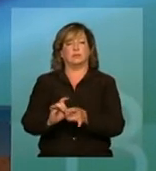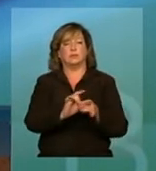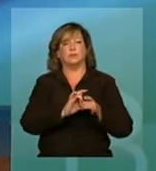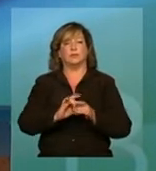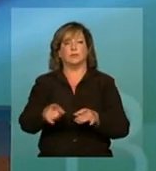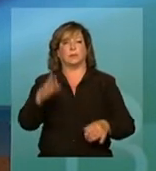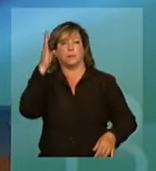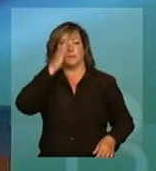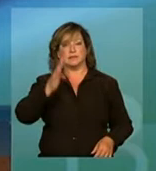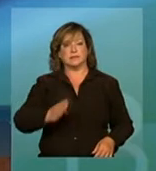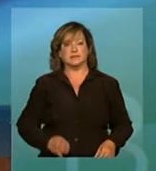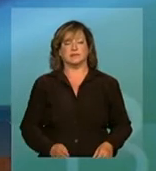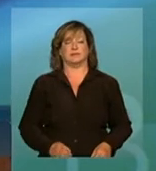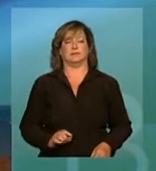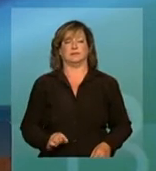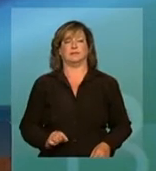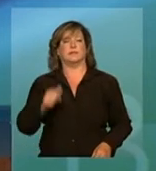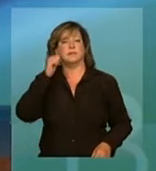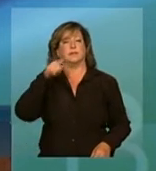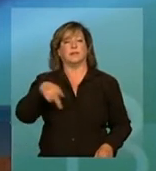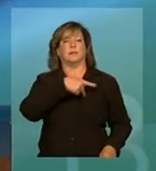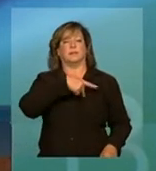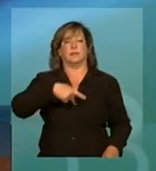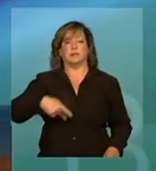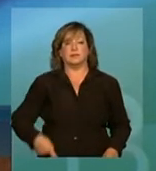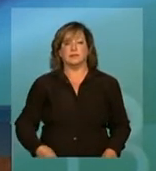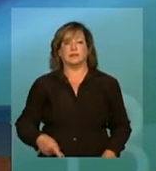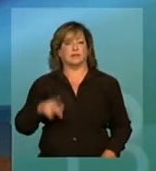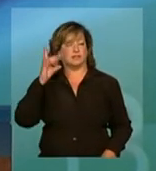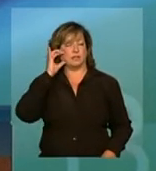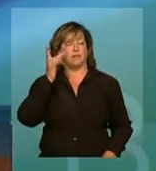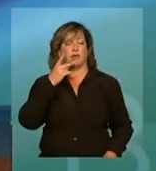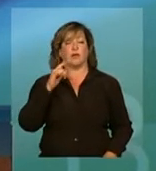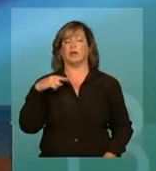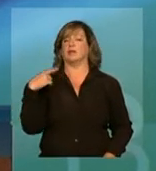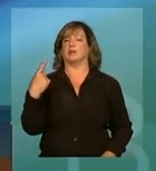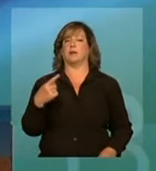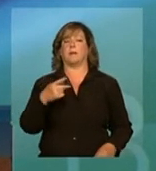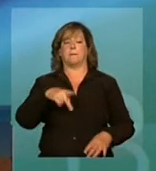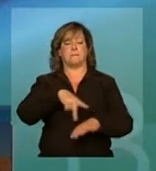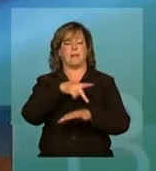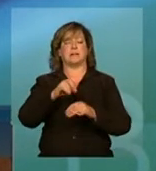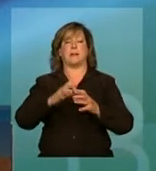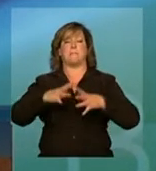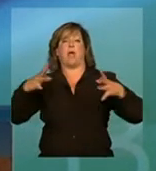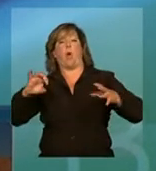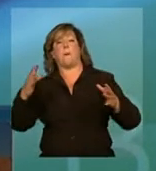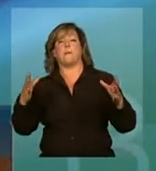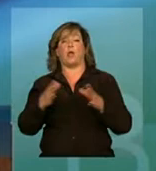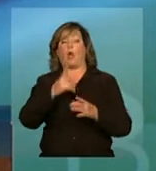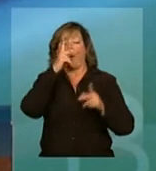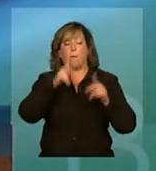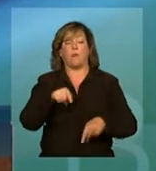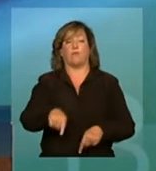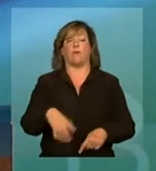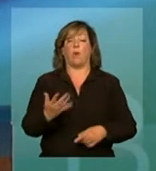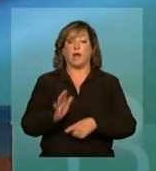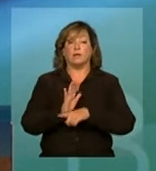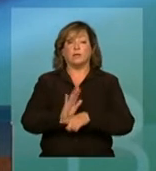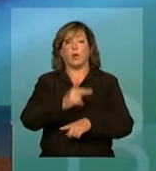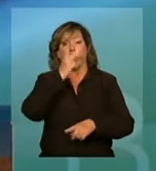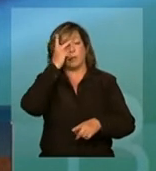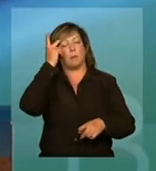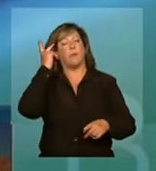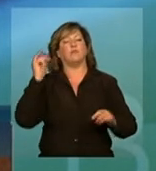povo. Como bem disse a Presidenta Dilma, nenhum país é menor ou maior que seu povo. Ao libertar nosso povo das garras seculares